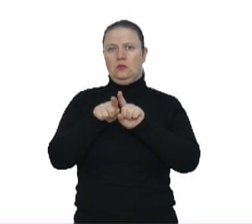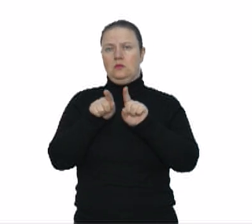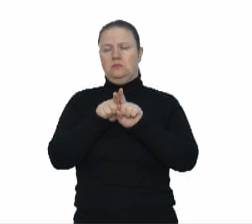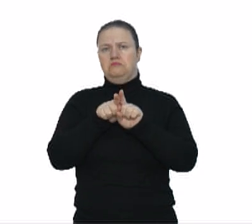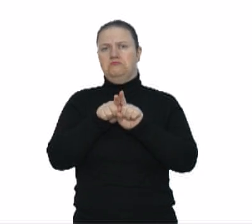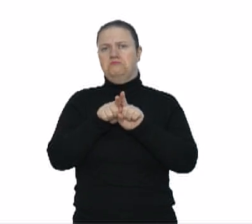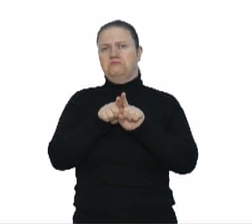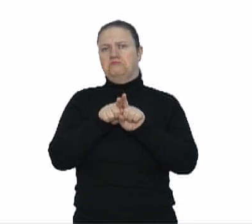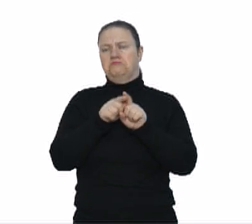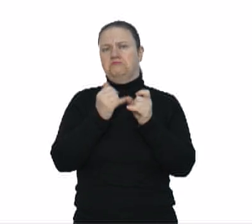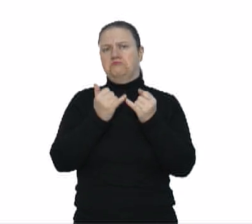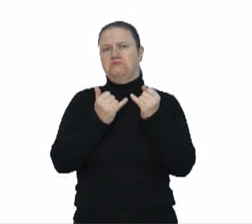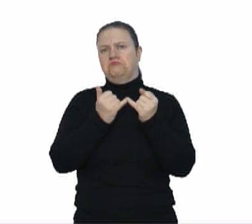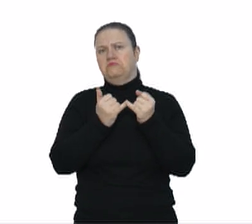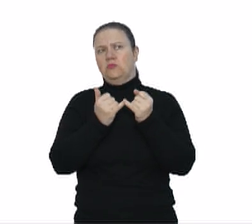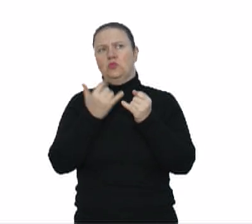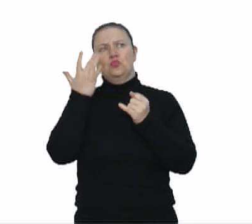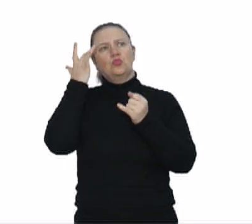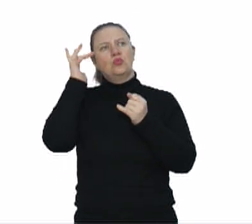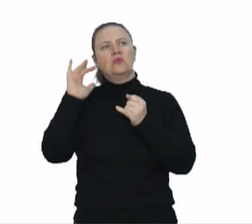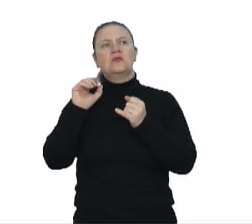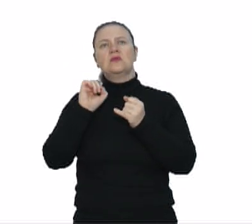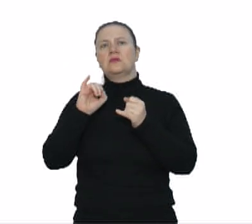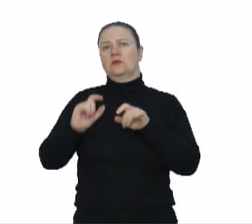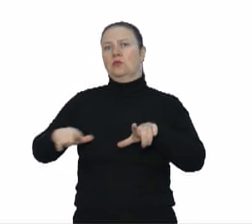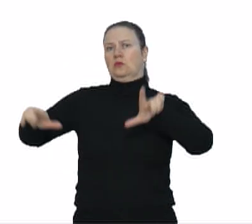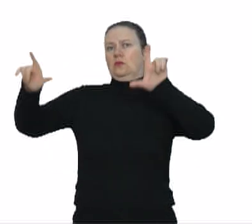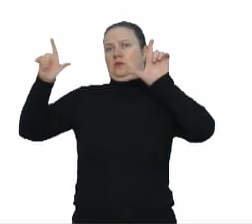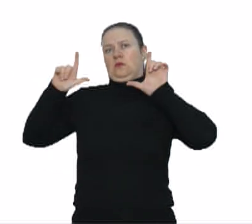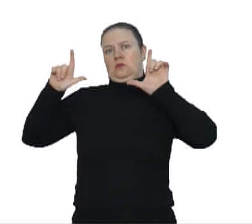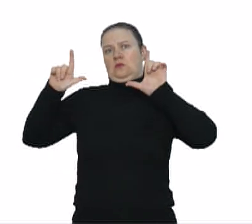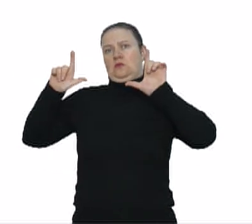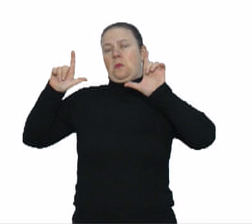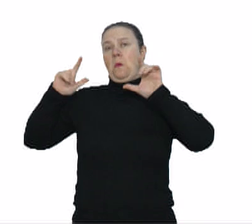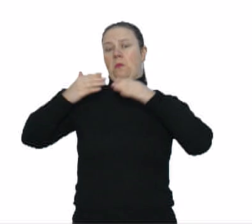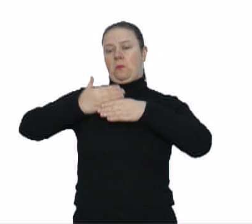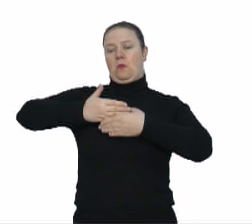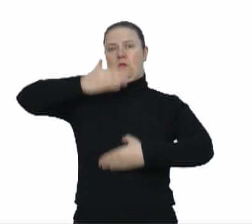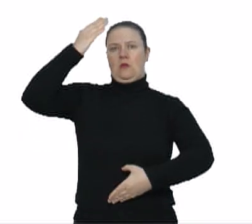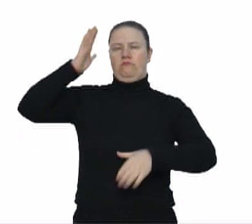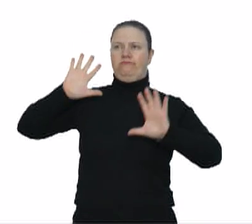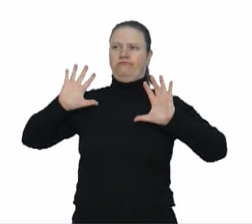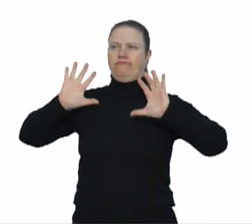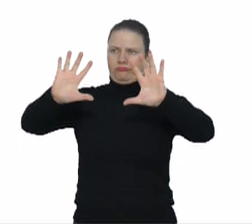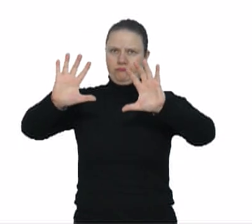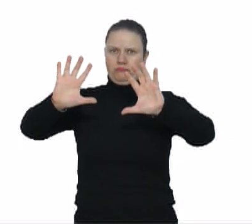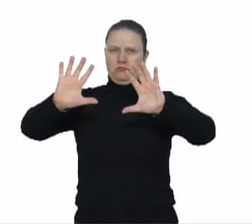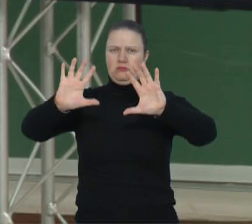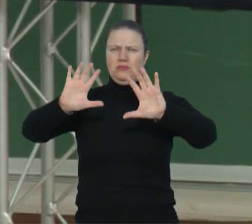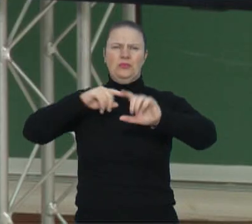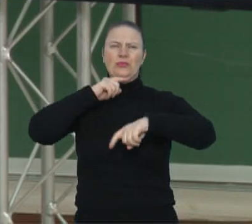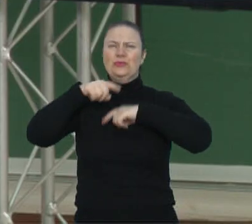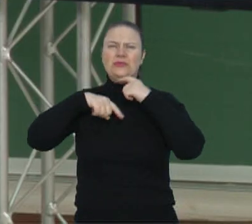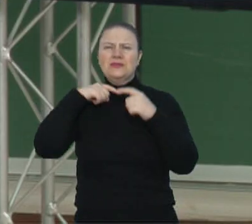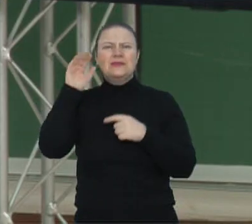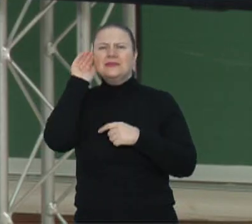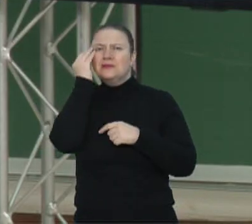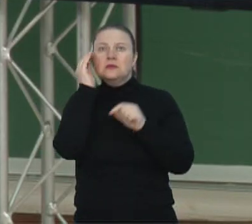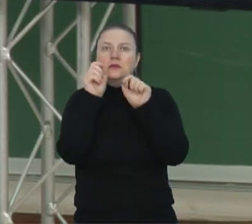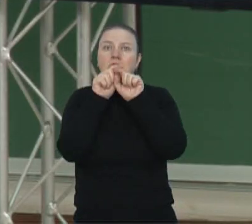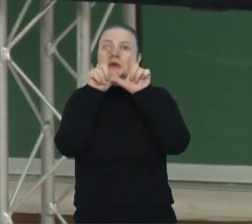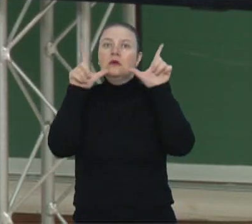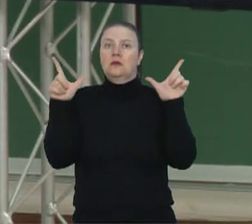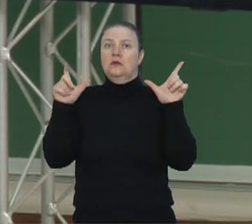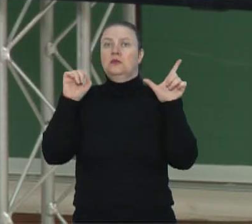vendo ali se tem um quadro por trás, mas a gente está vendo que está fixado na parede, mas não dá para entender direito se é uma escultura ou se é